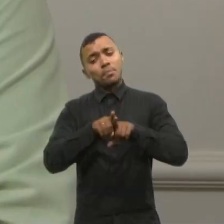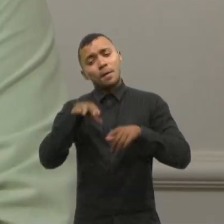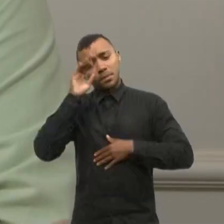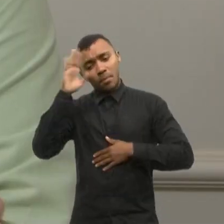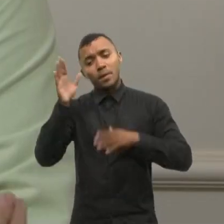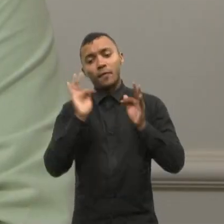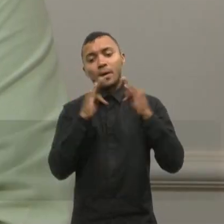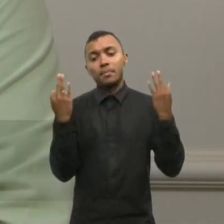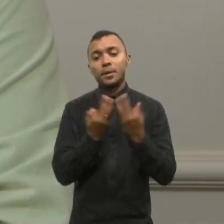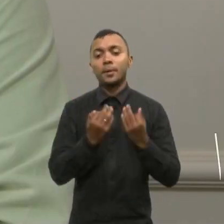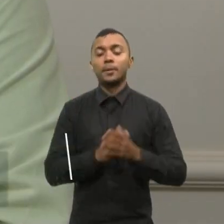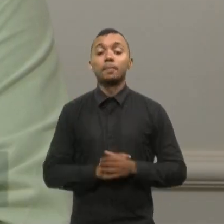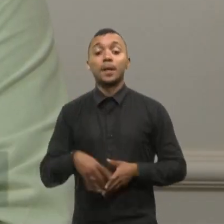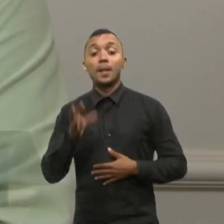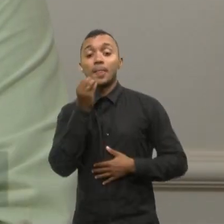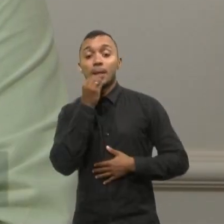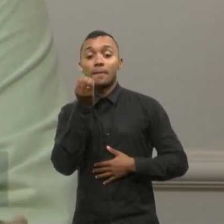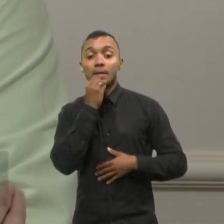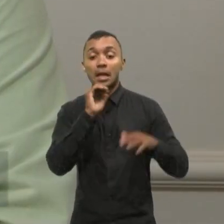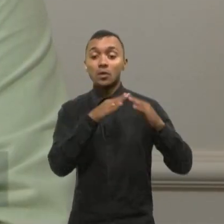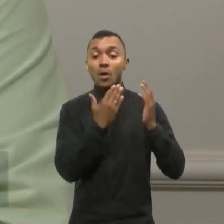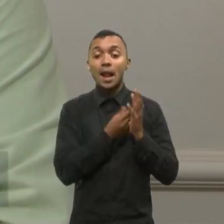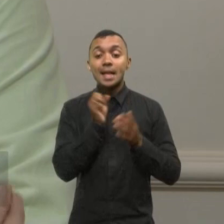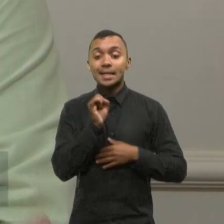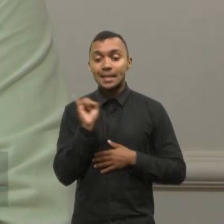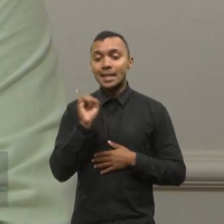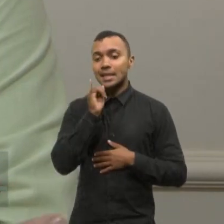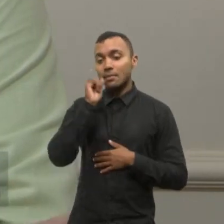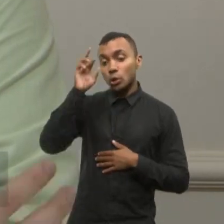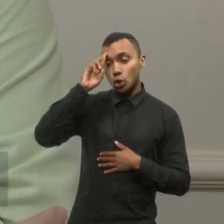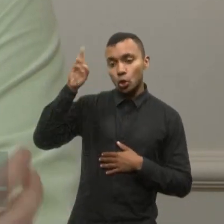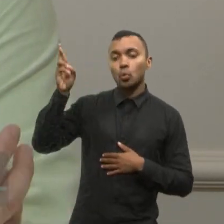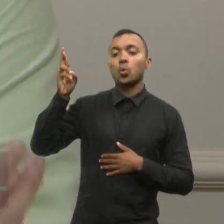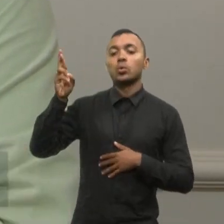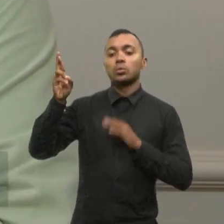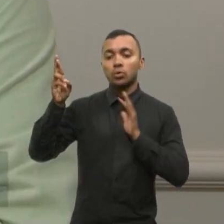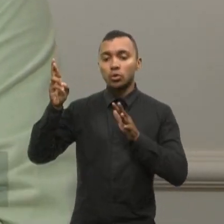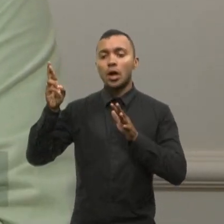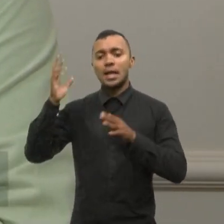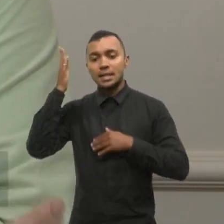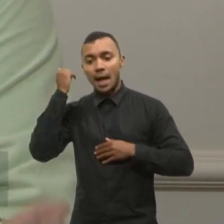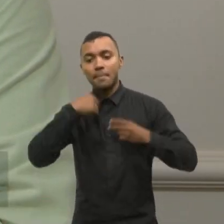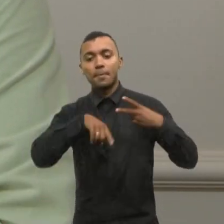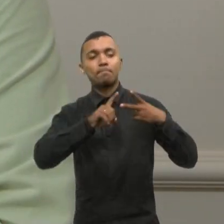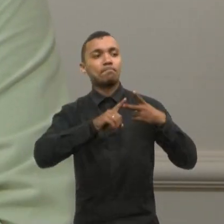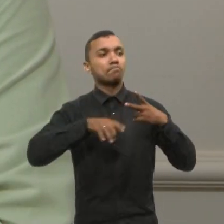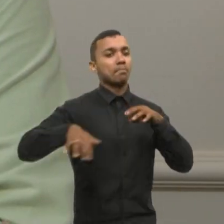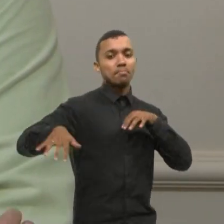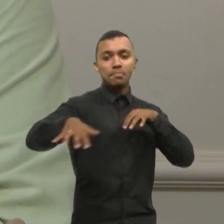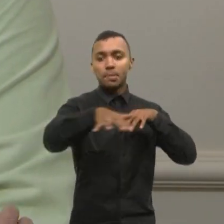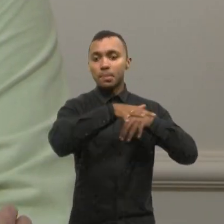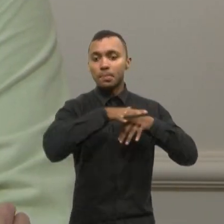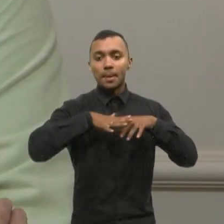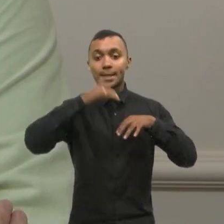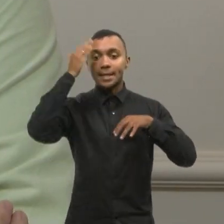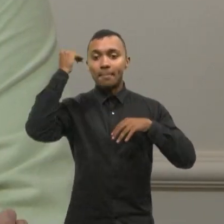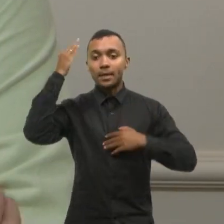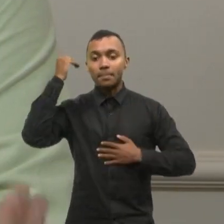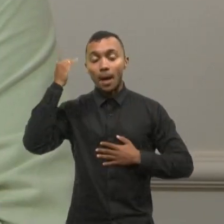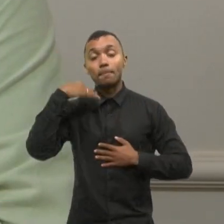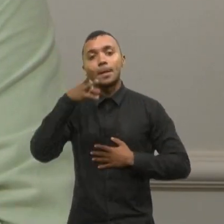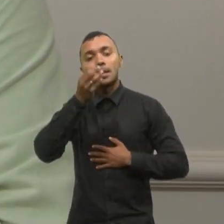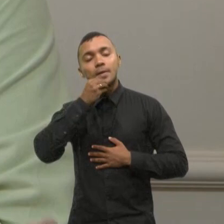ao papel da escola também, a partir do momento que o diretor escolar está informado, que a comunidade escolar está informada, a gente